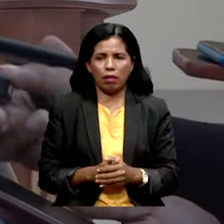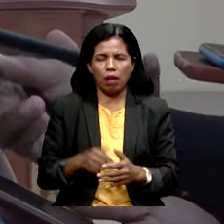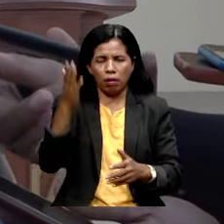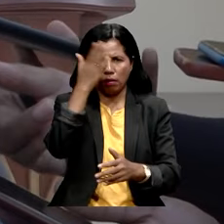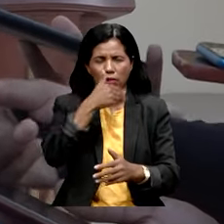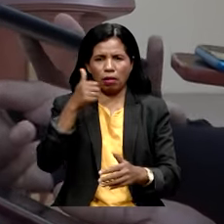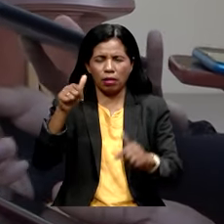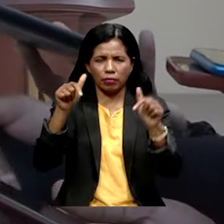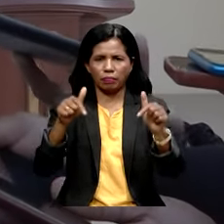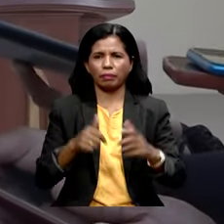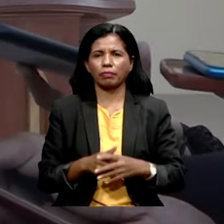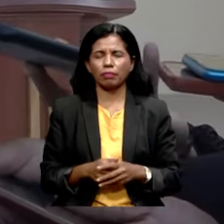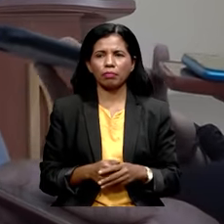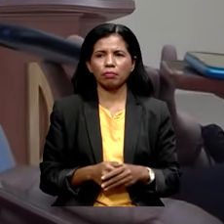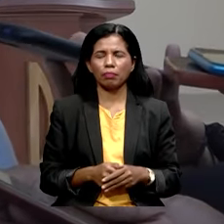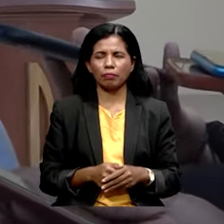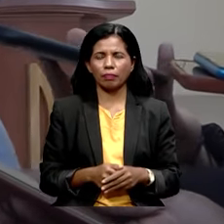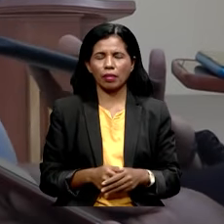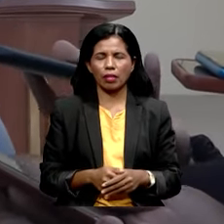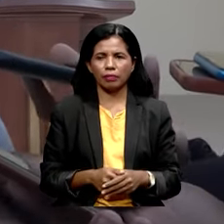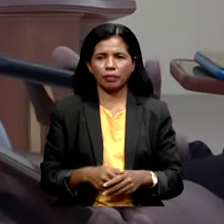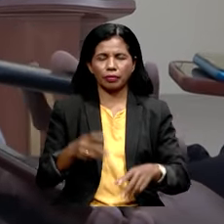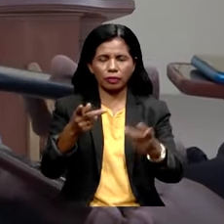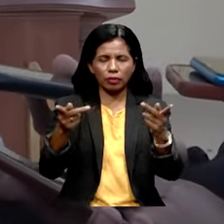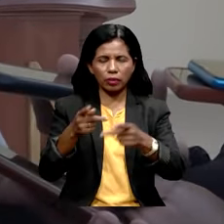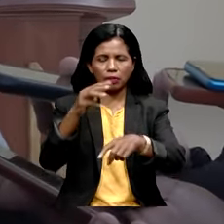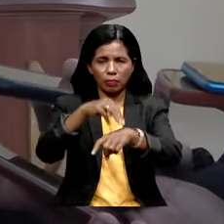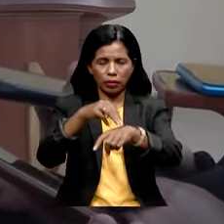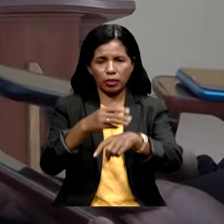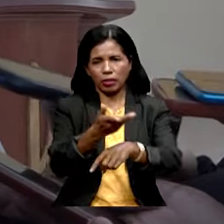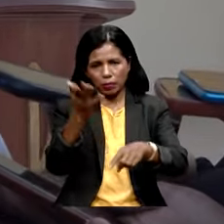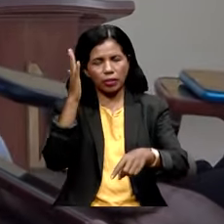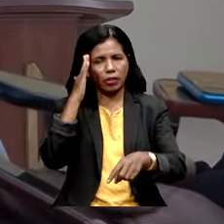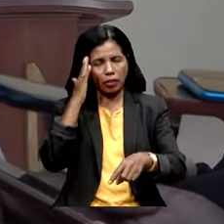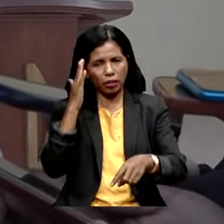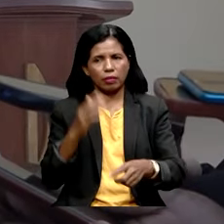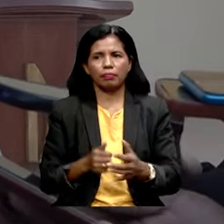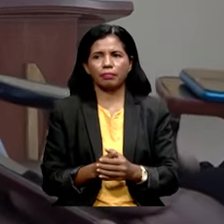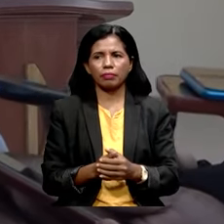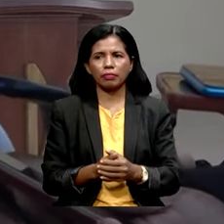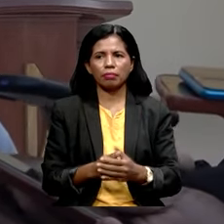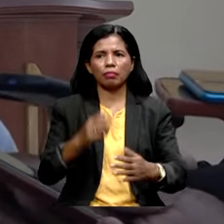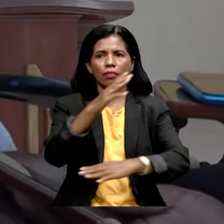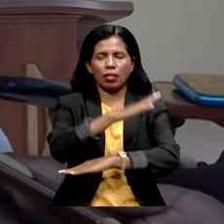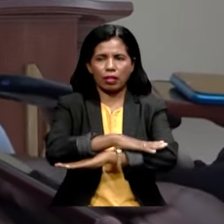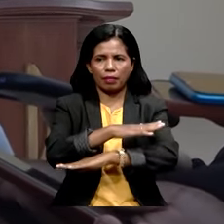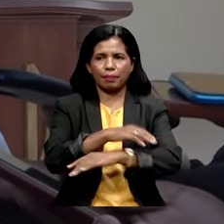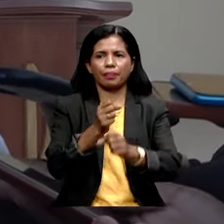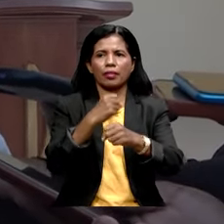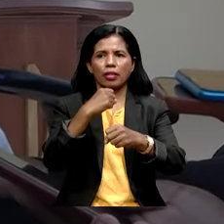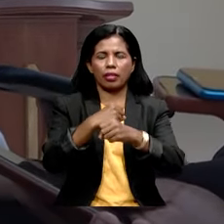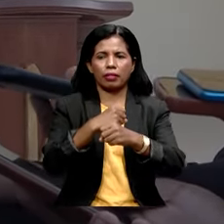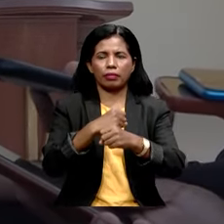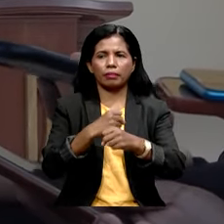dene altar ne te bot sira ho tot hatene kata que ne ai bahalo altar